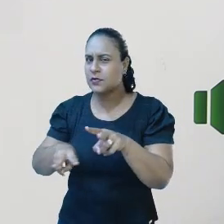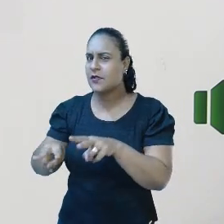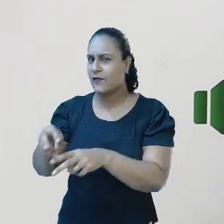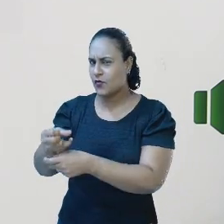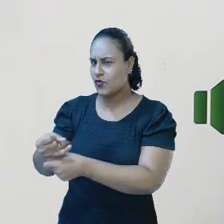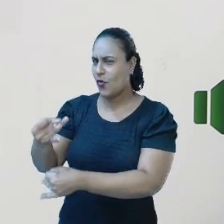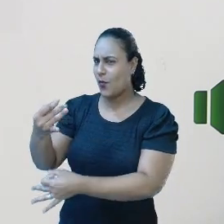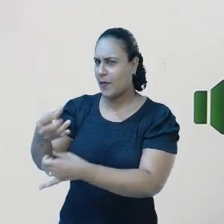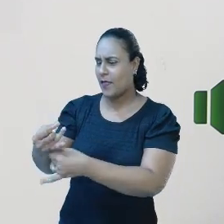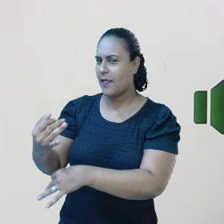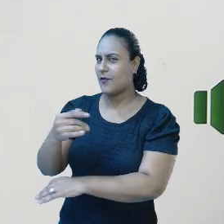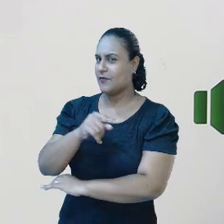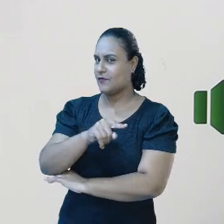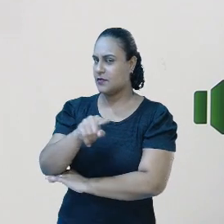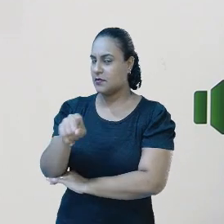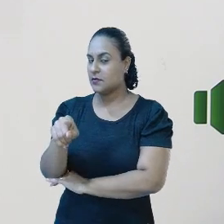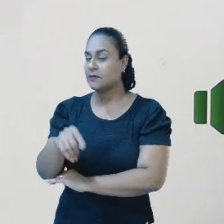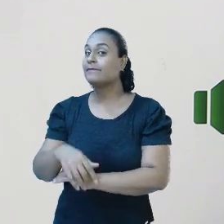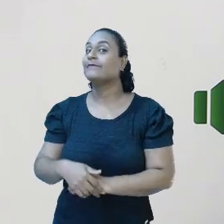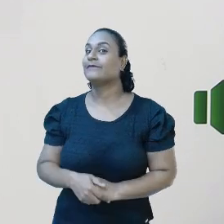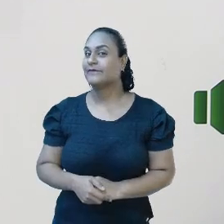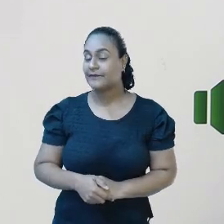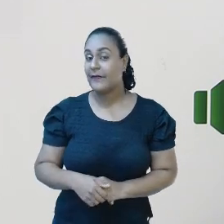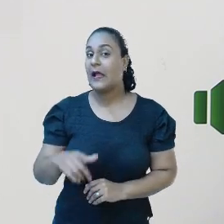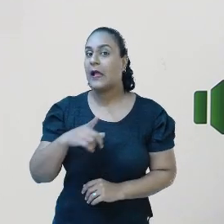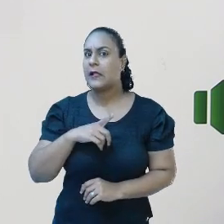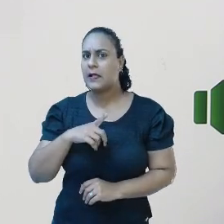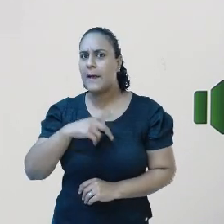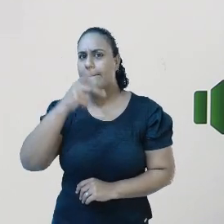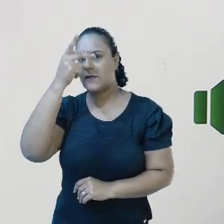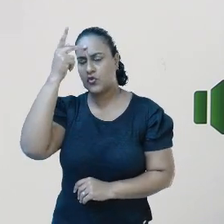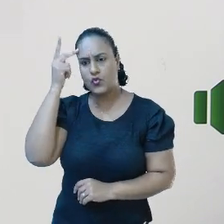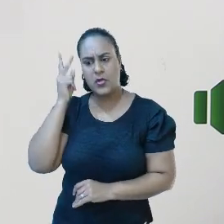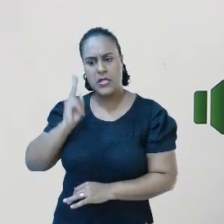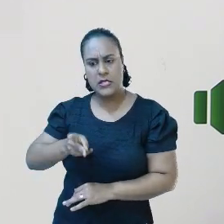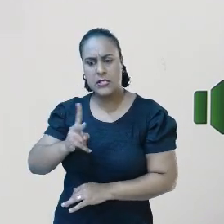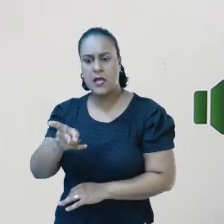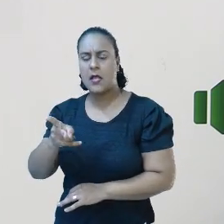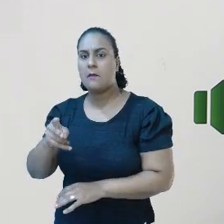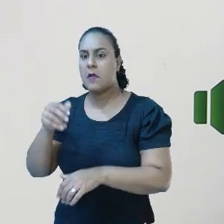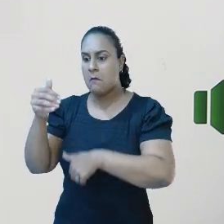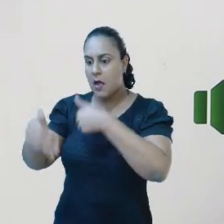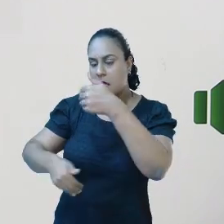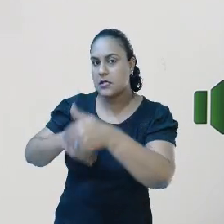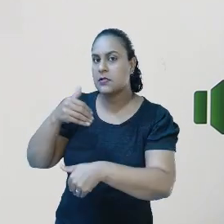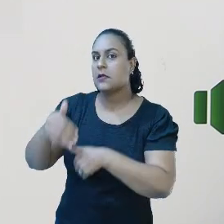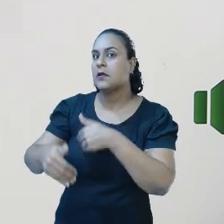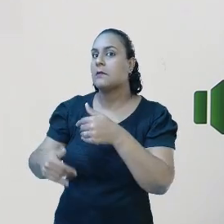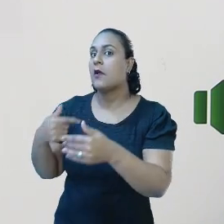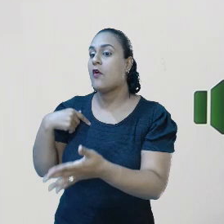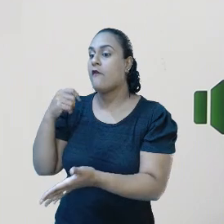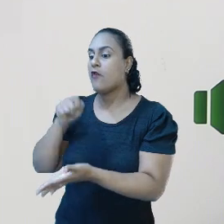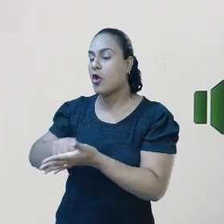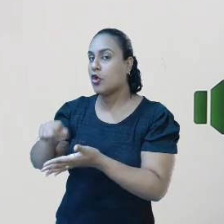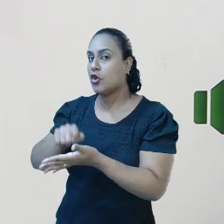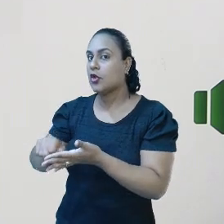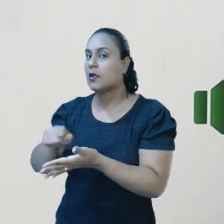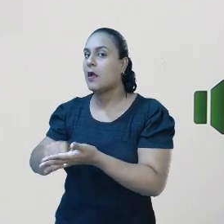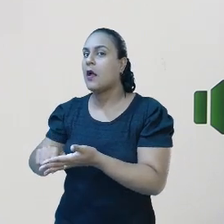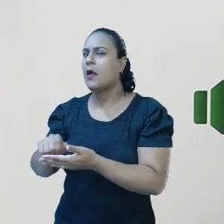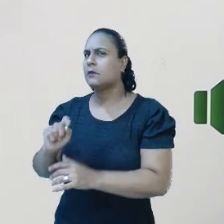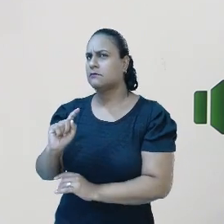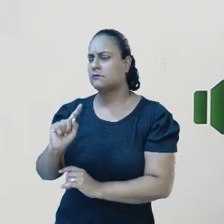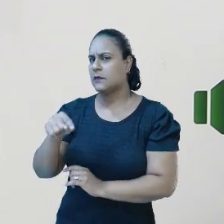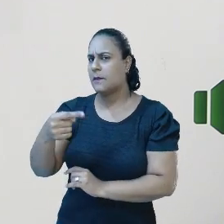vocês estão fazendo. E eu estou vendo que tem gente que está sempre comentando lá. Eu vou anotar o nome e nas próximas aulas,